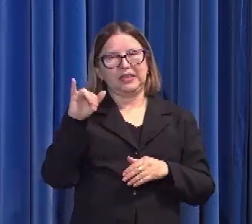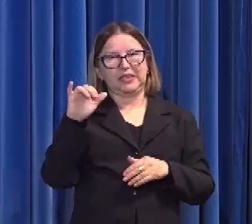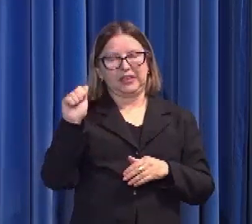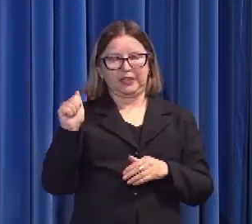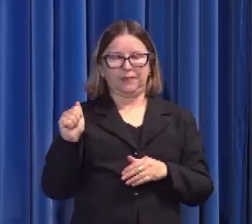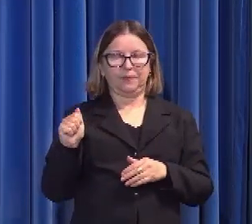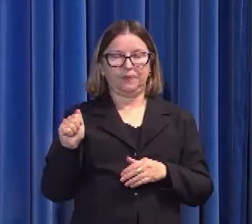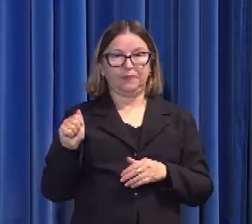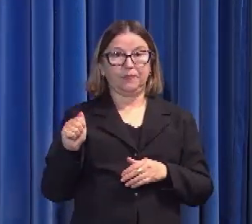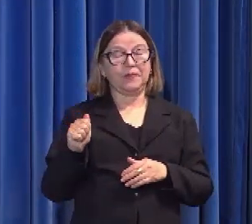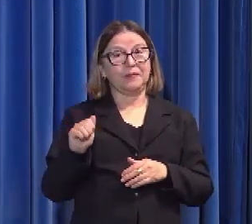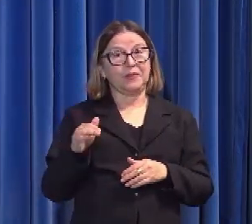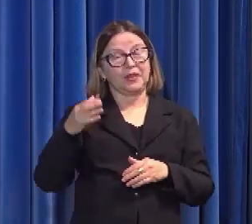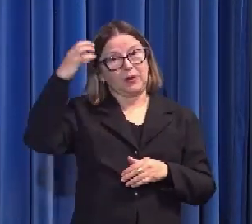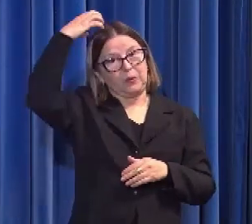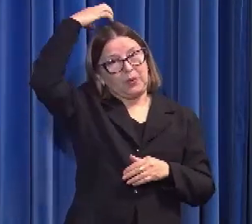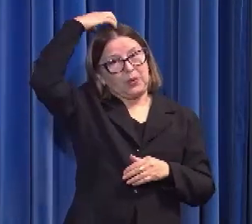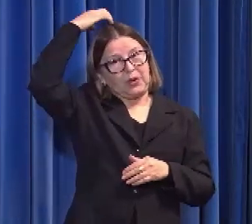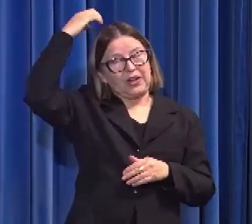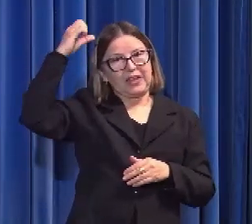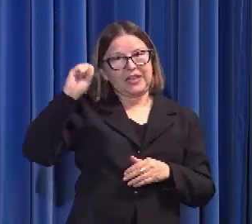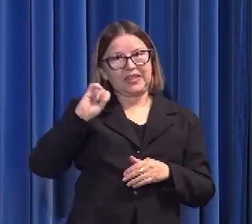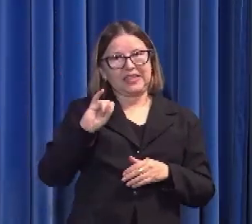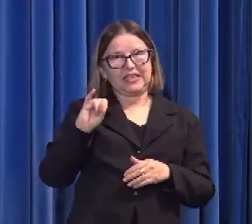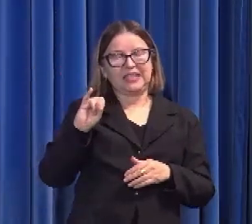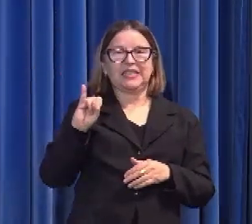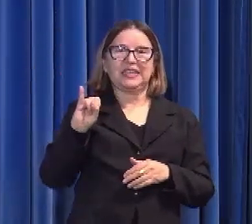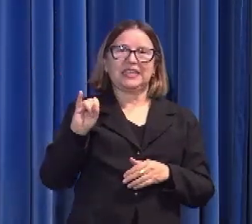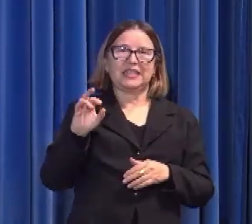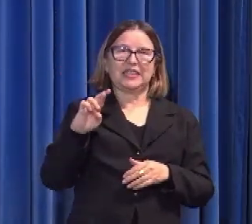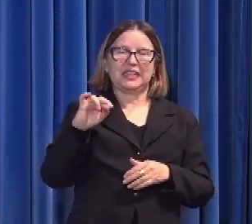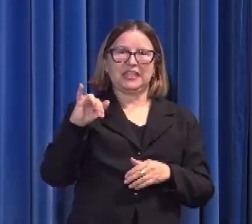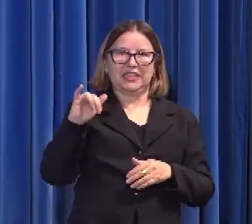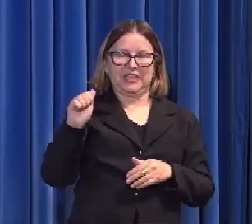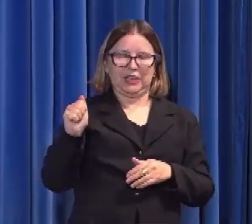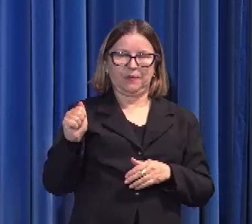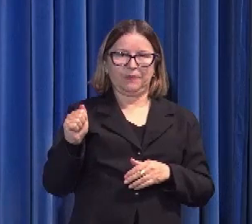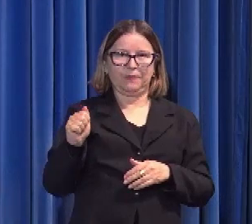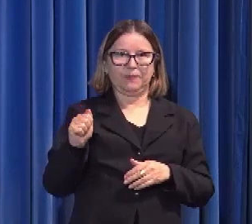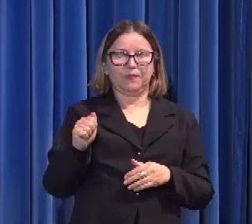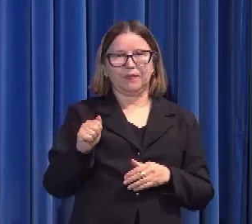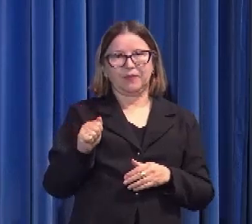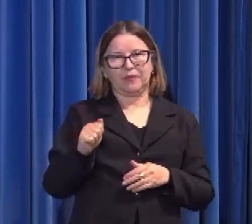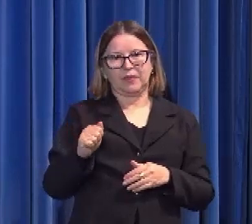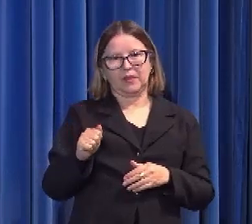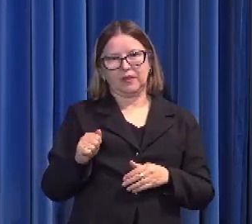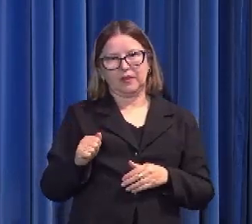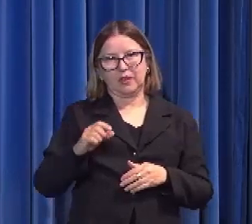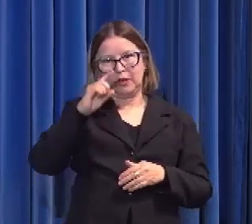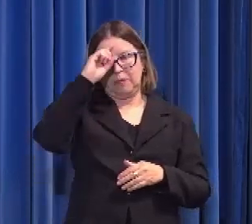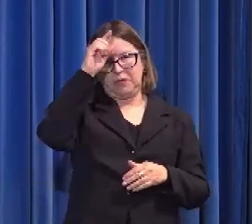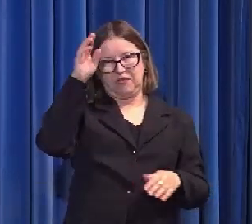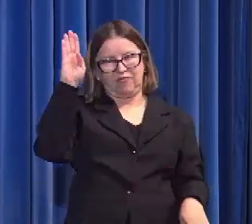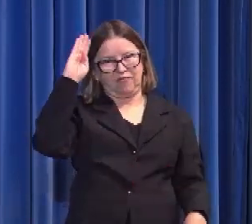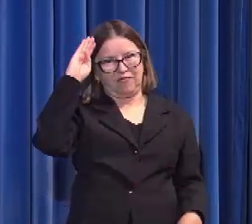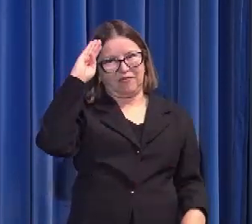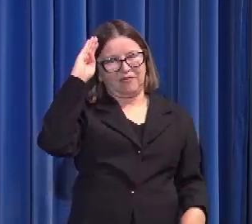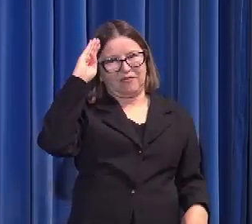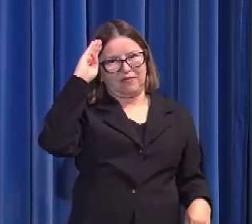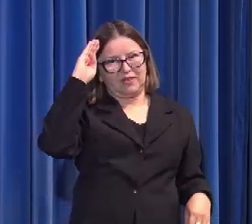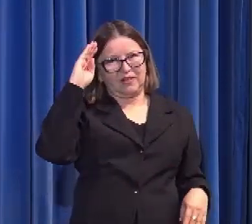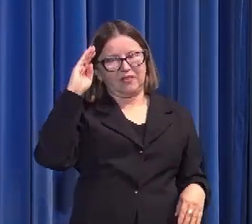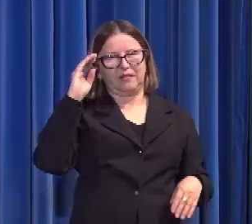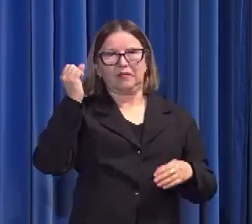estava o profeta Eliseu e o profeta Eliseu ele tinha um serviço de